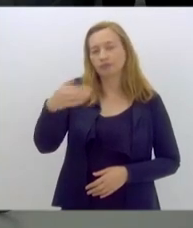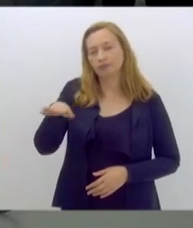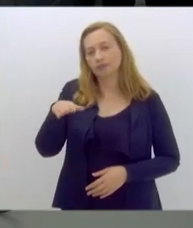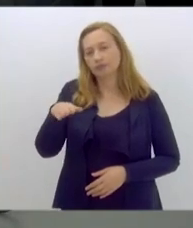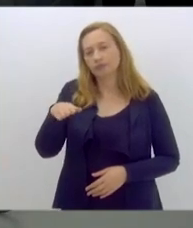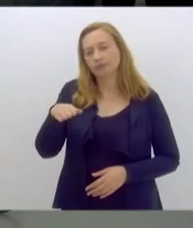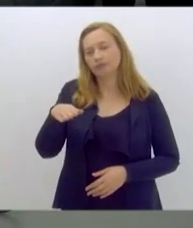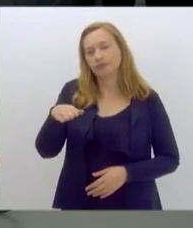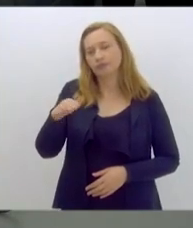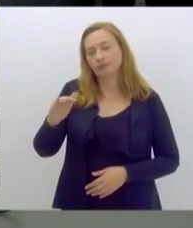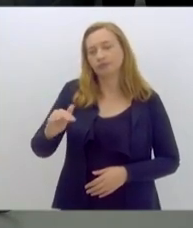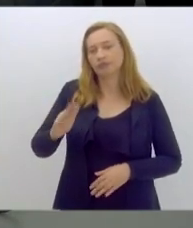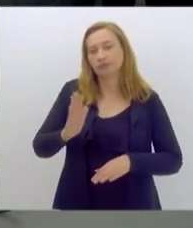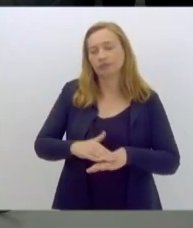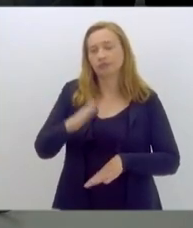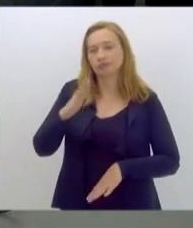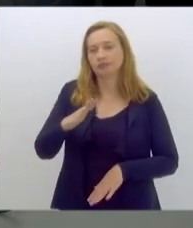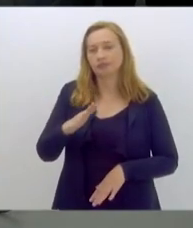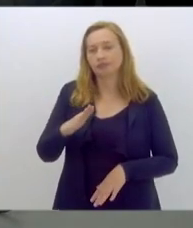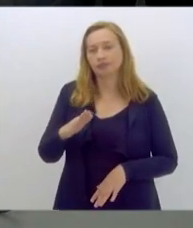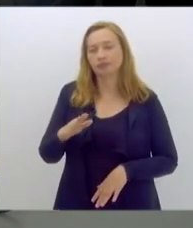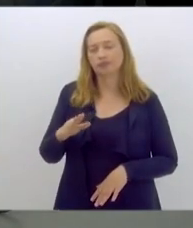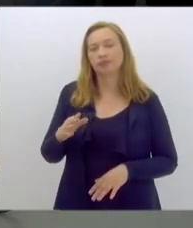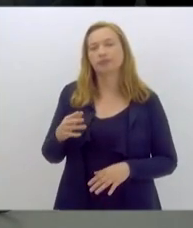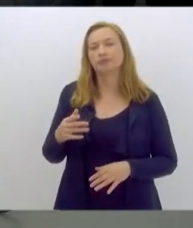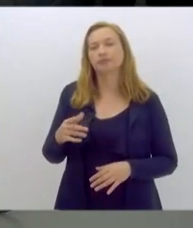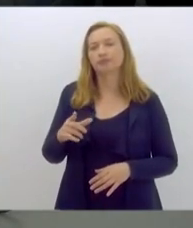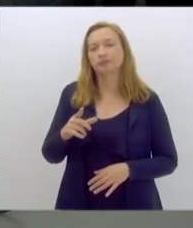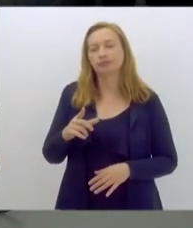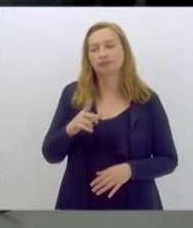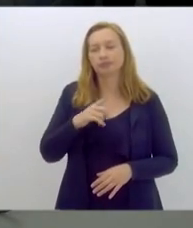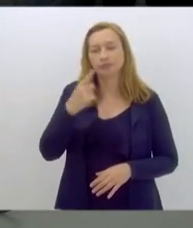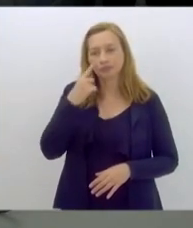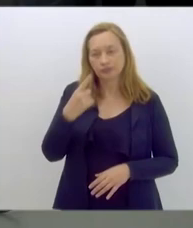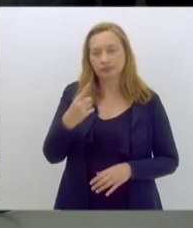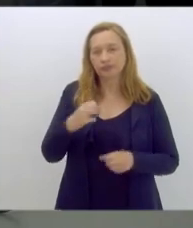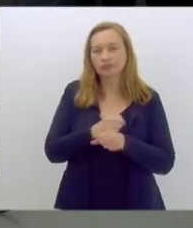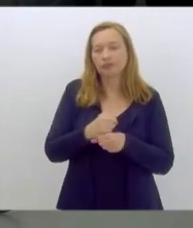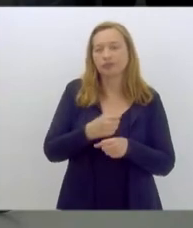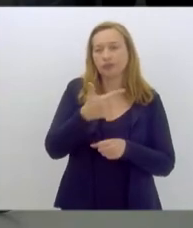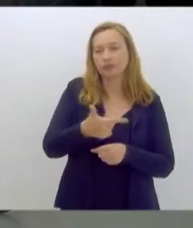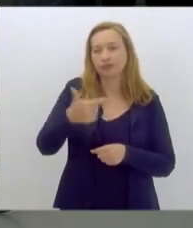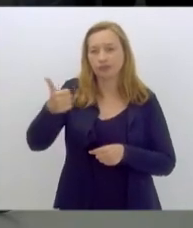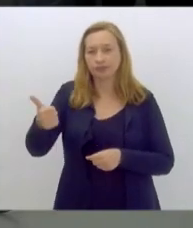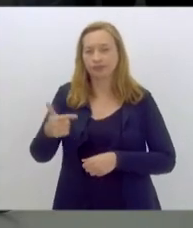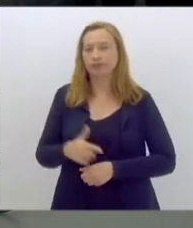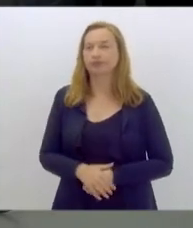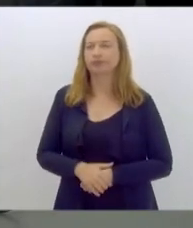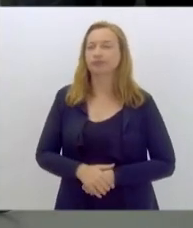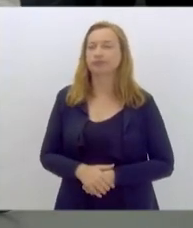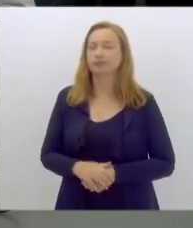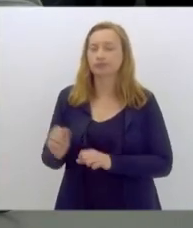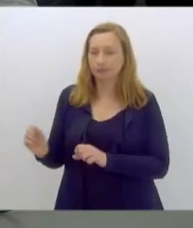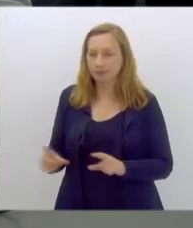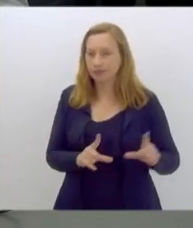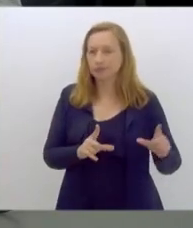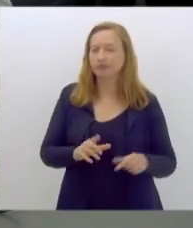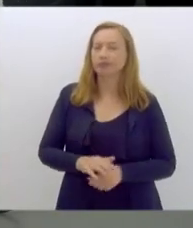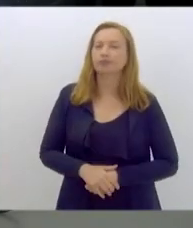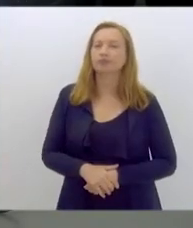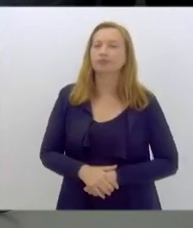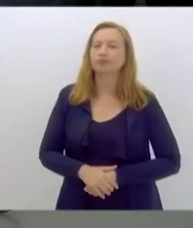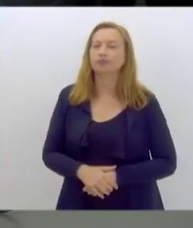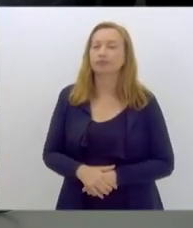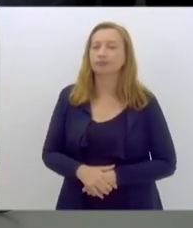da previsão do que tinha sido estabelecido na Loa de 2022 pode passar